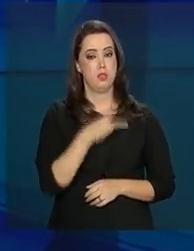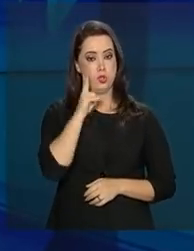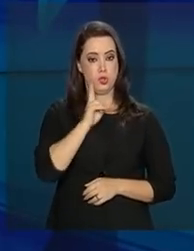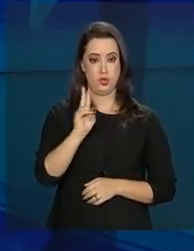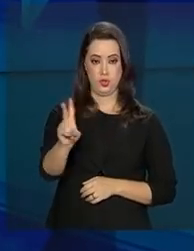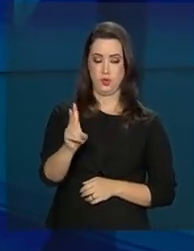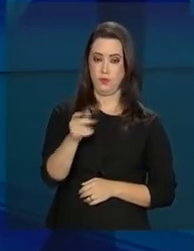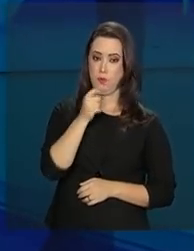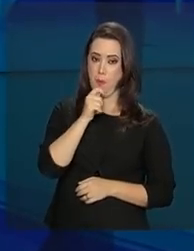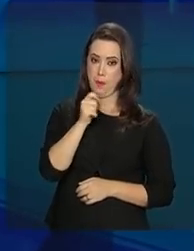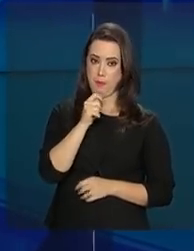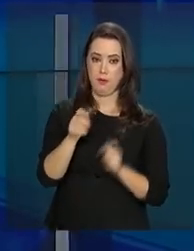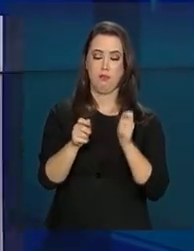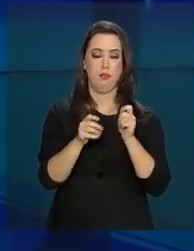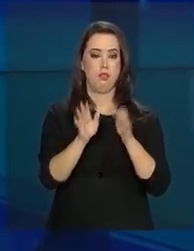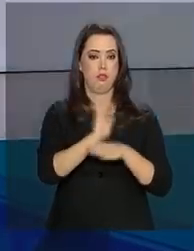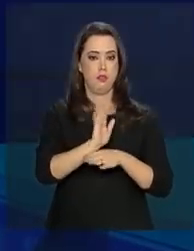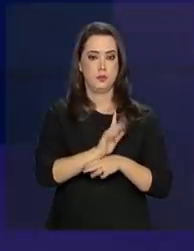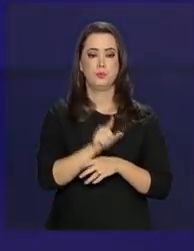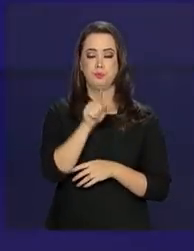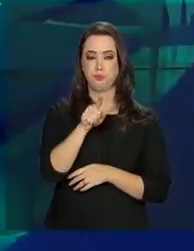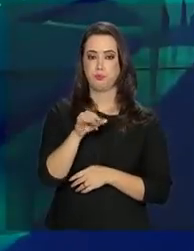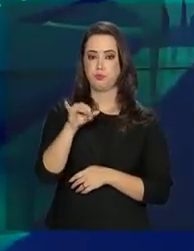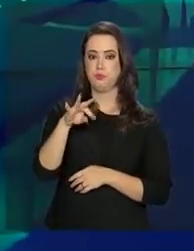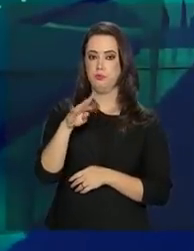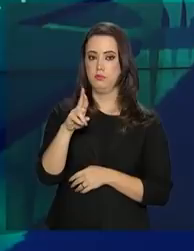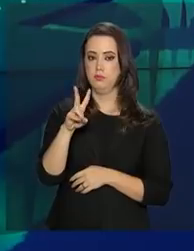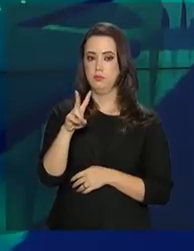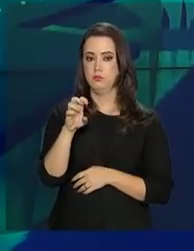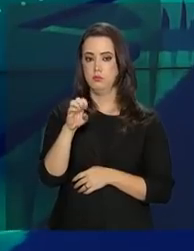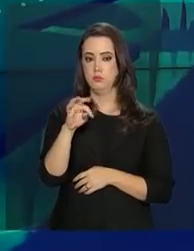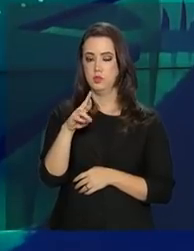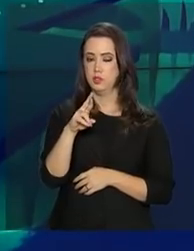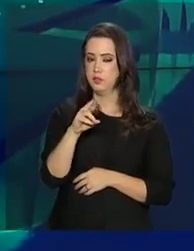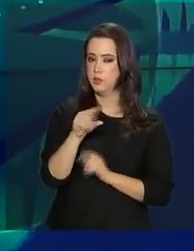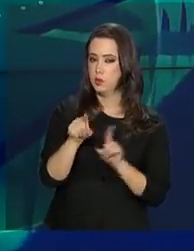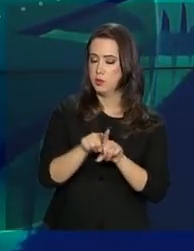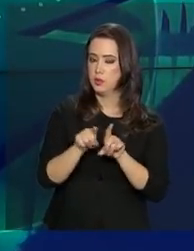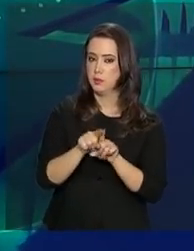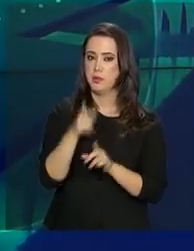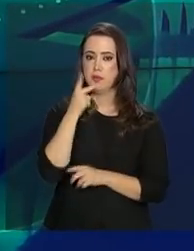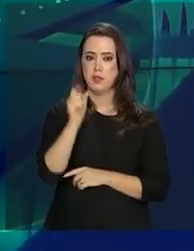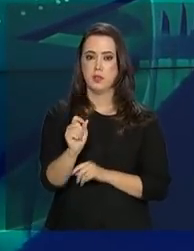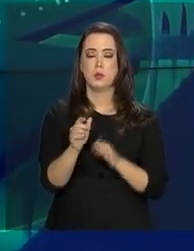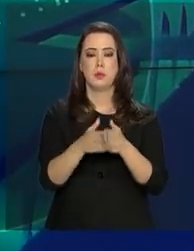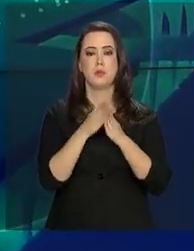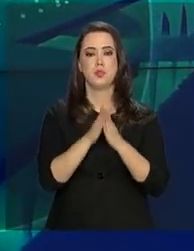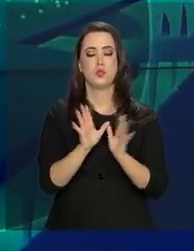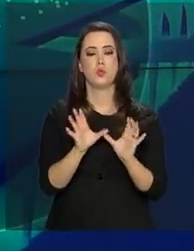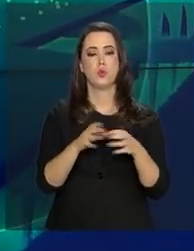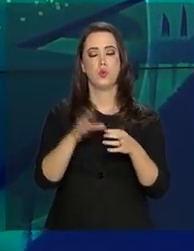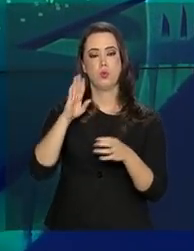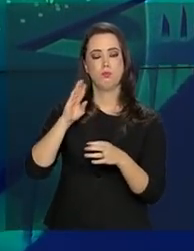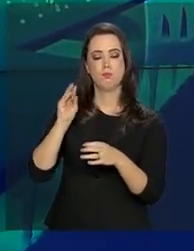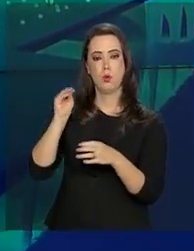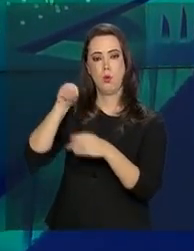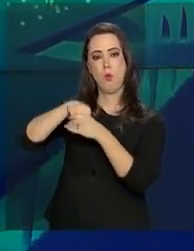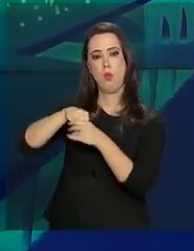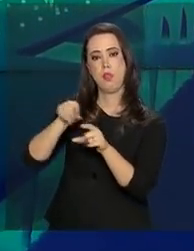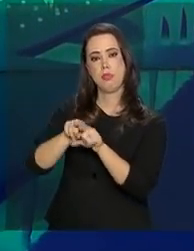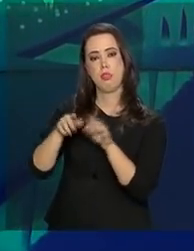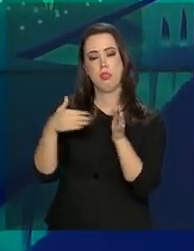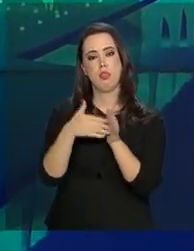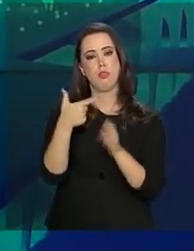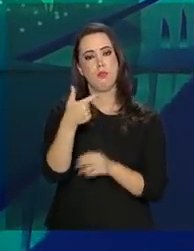na reportagem o interventor antônio donário também disse que pediu que a intervenção na área da segurança pública se estenda até